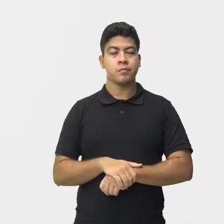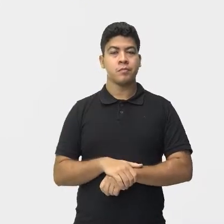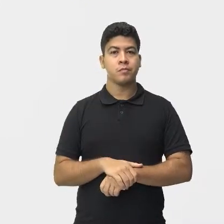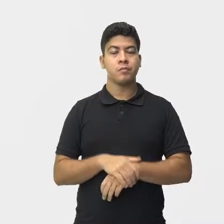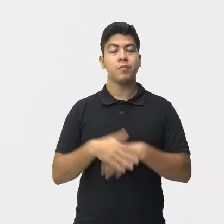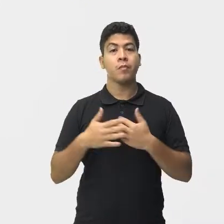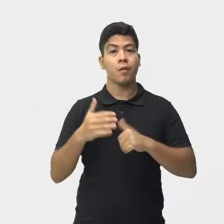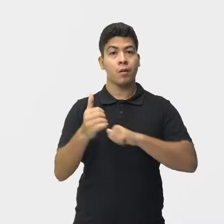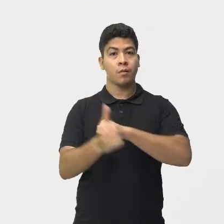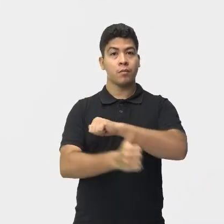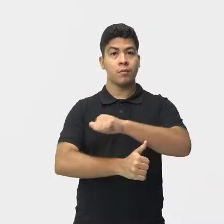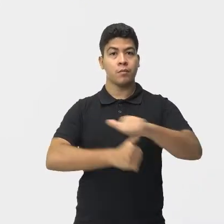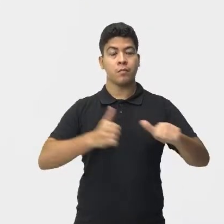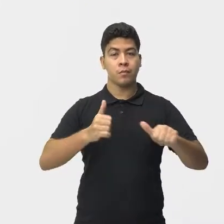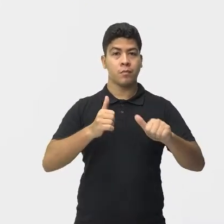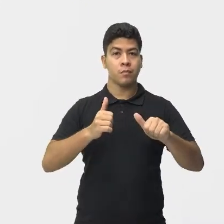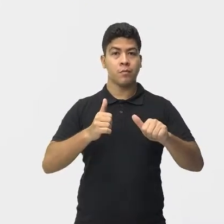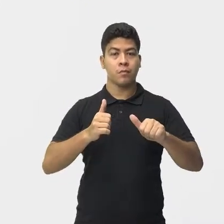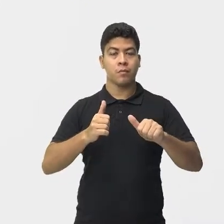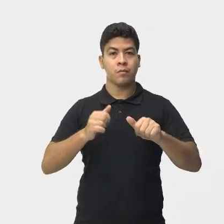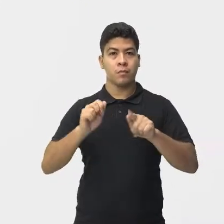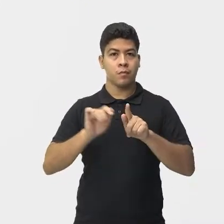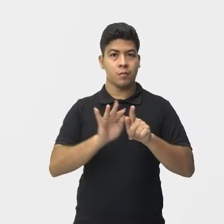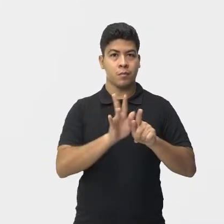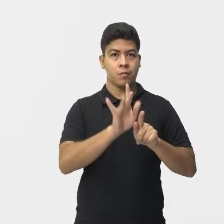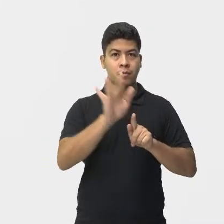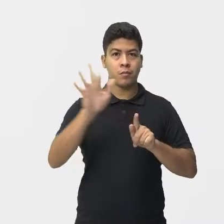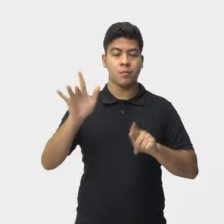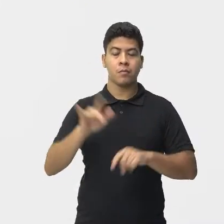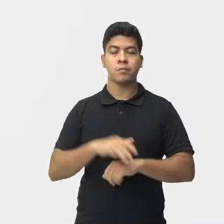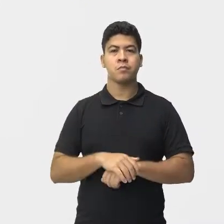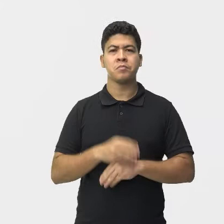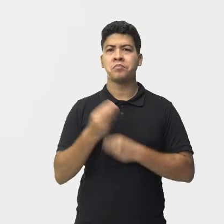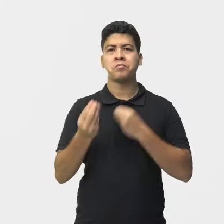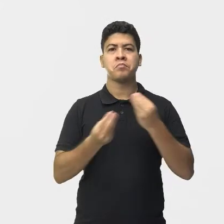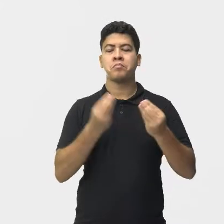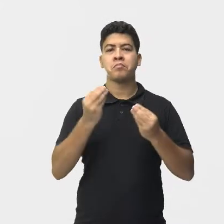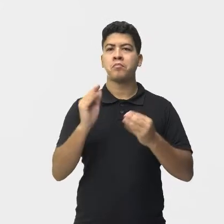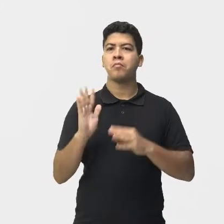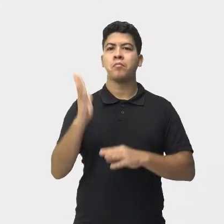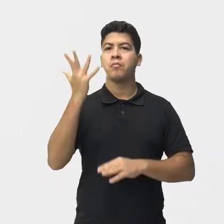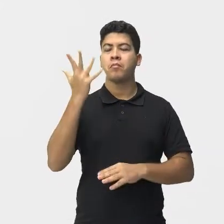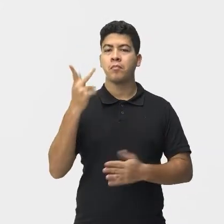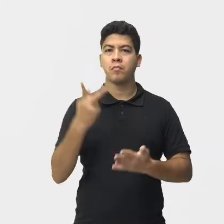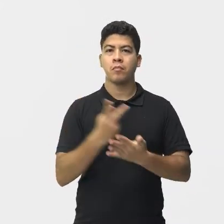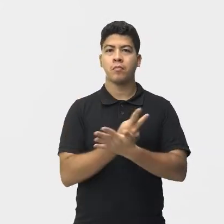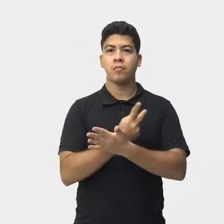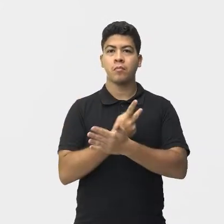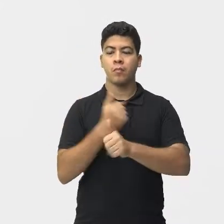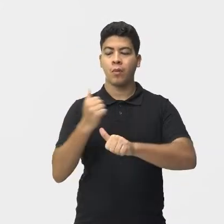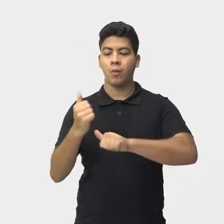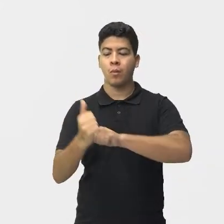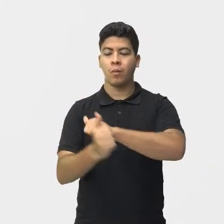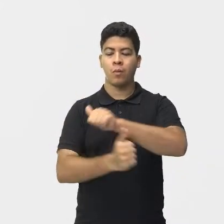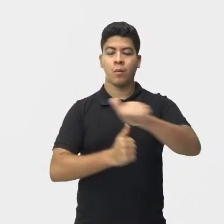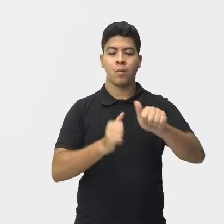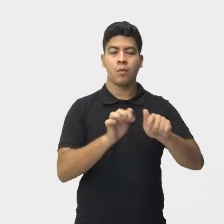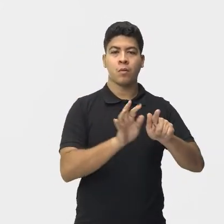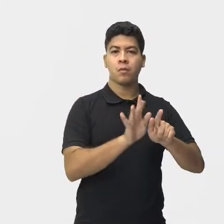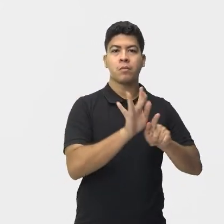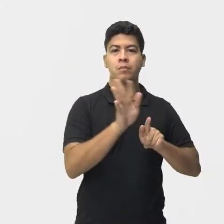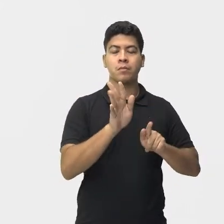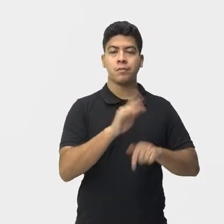as transformações gasosas. Quando é que ocorre, então, uma transformação gasosa? É quando